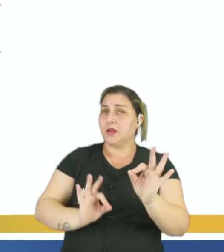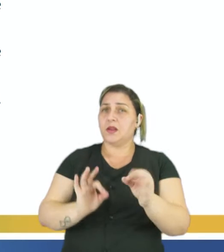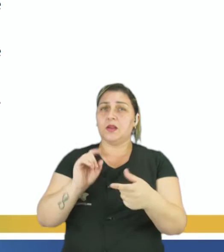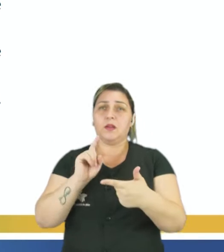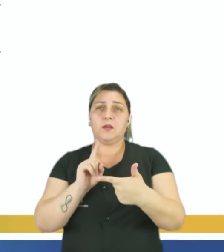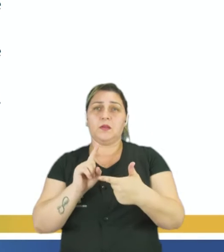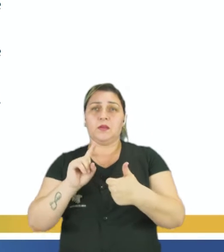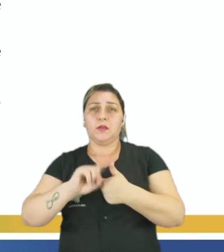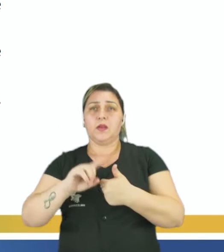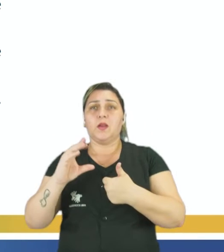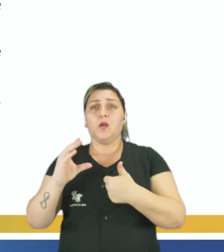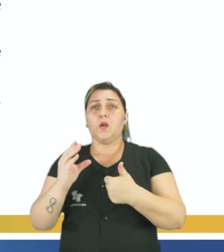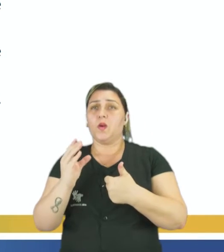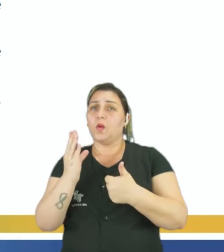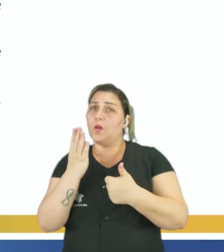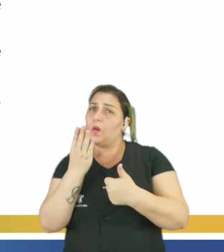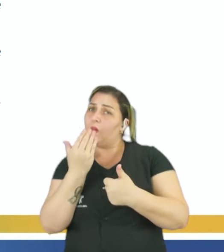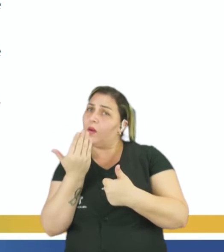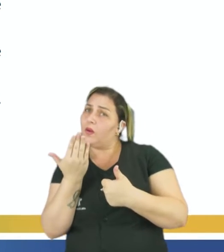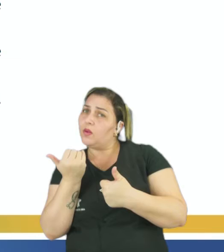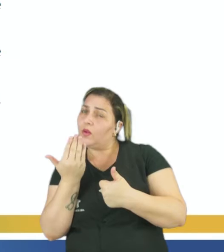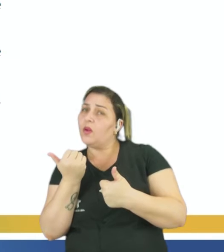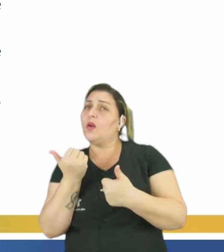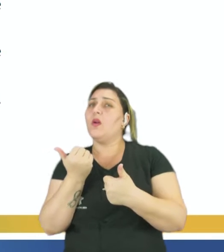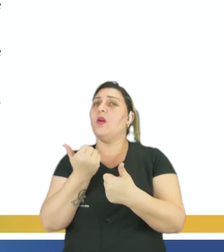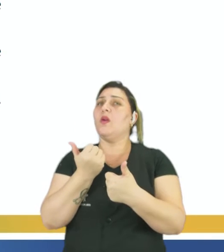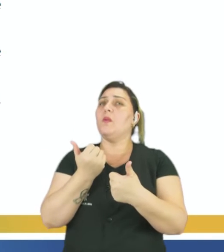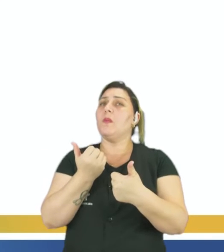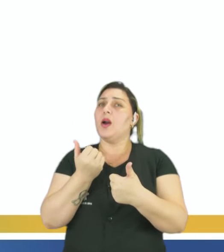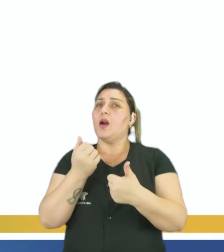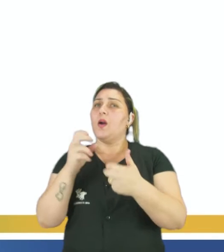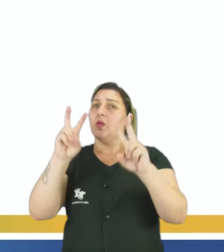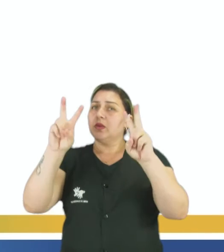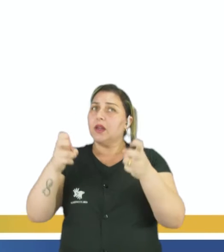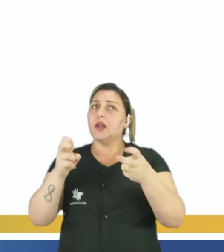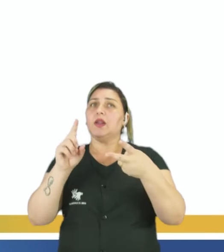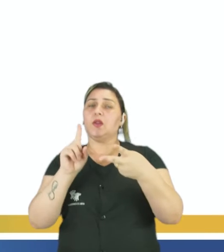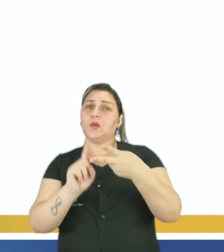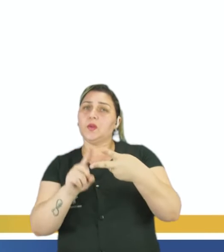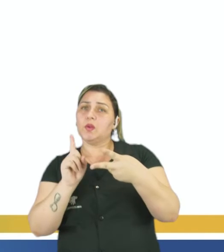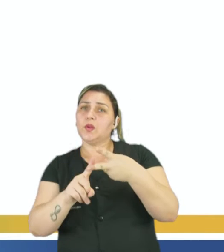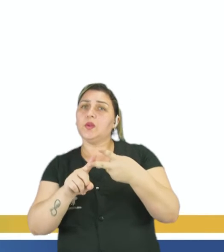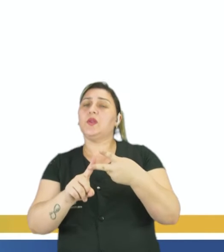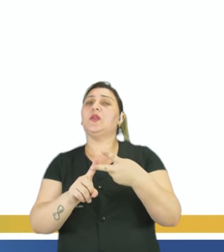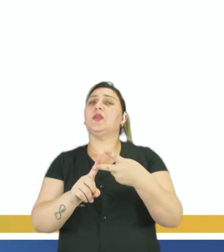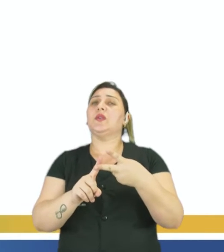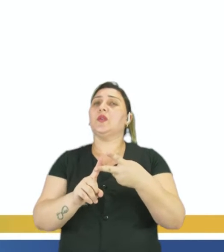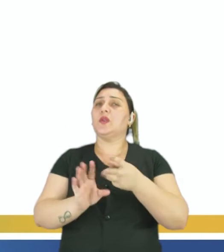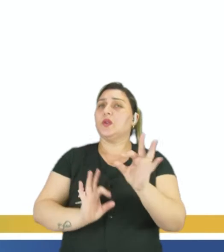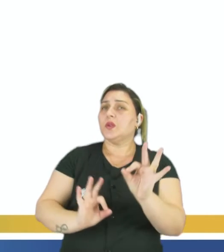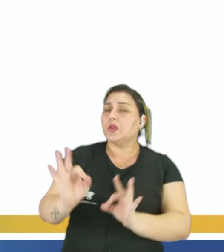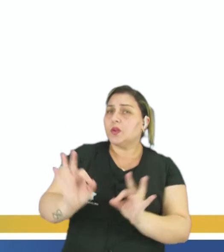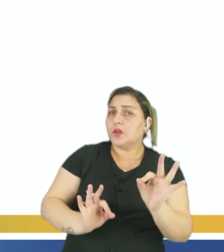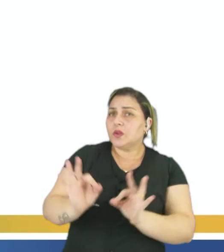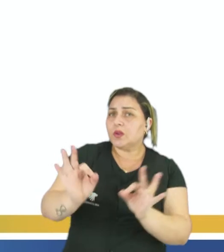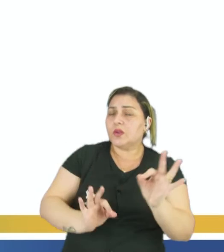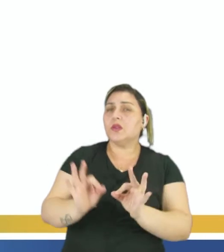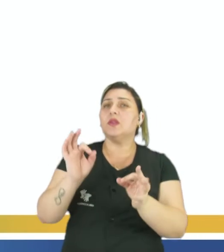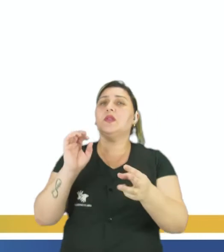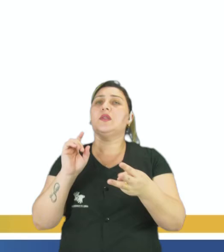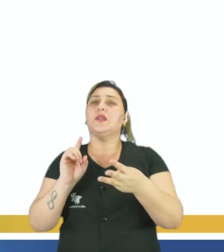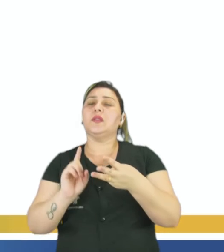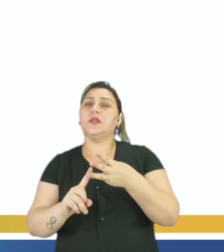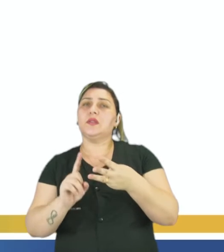Primeiro, consuma. Segundo, pesquise. E o terceiro, organize. Agora, na prática, professora,